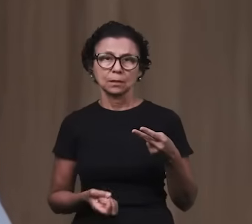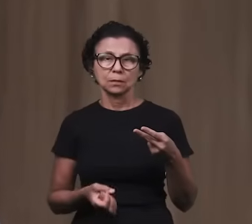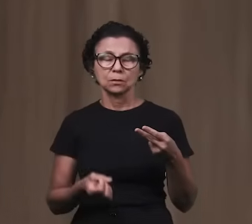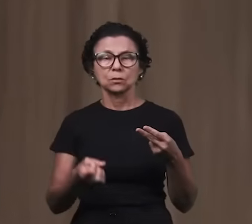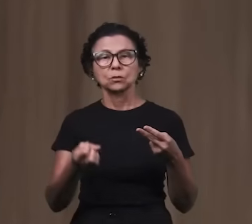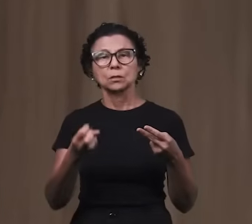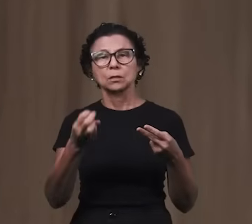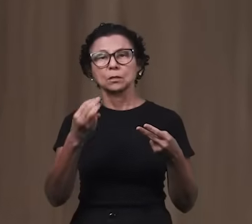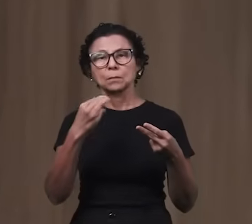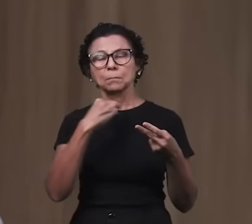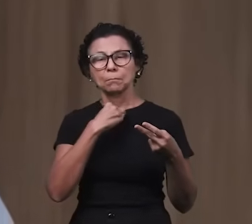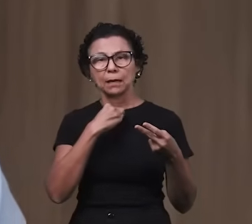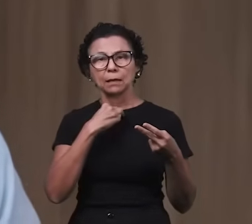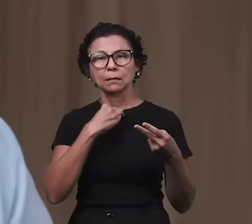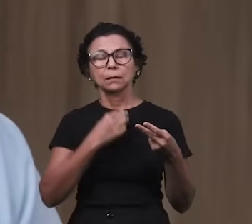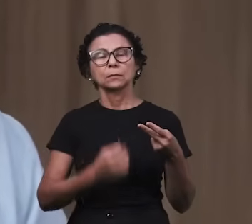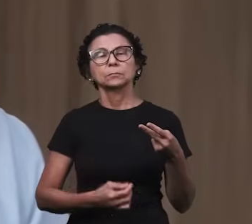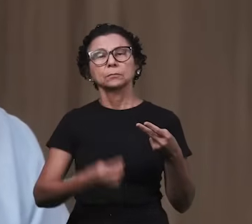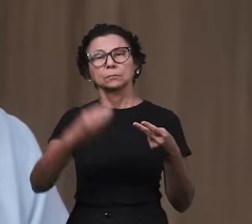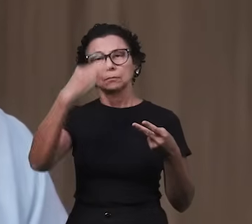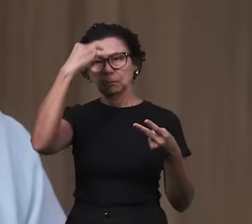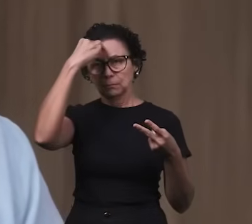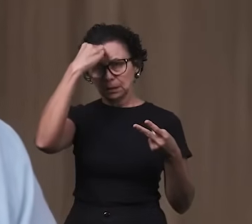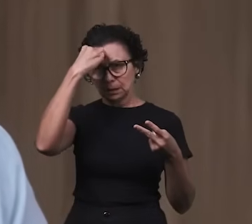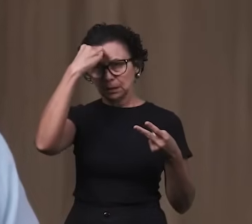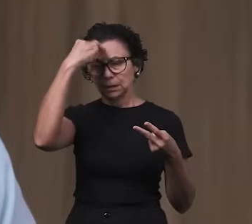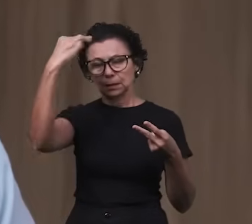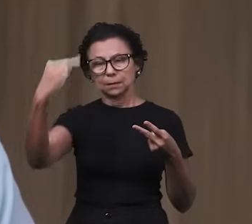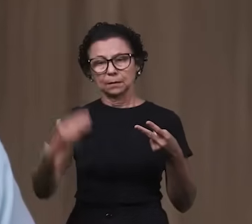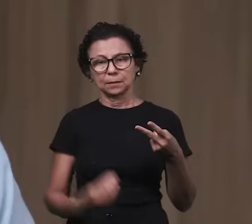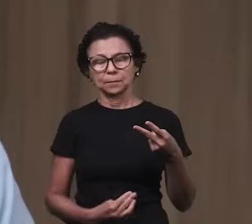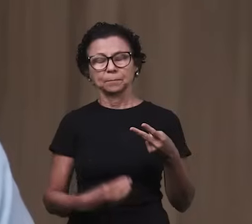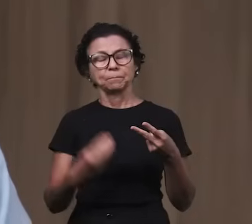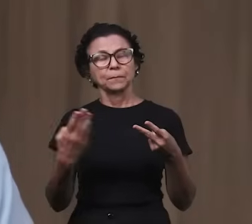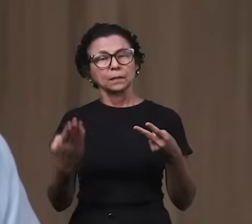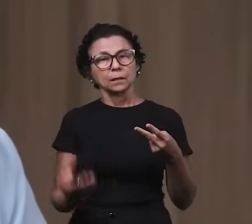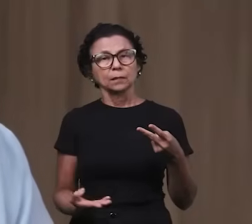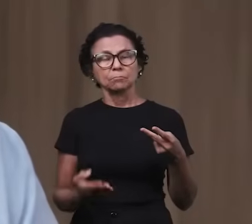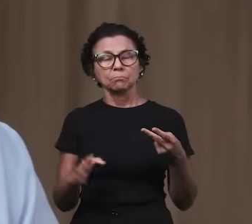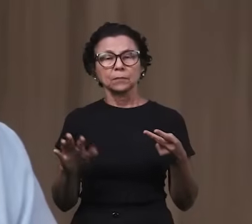na casa de Marta e sua irmã. E assim que Jesus chega,